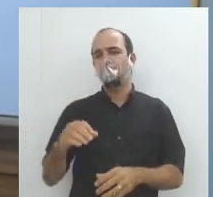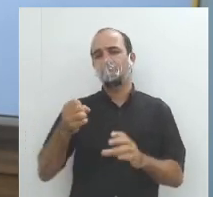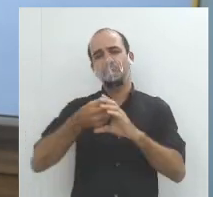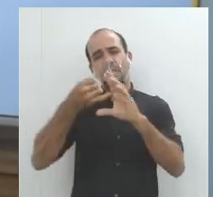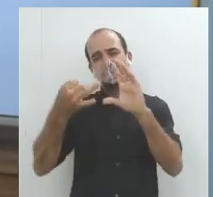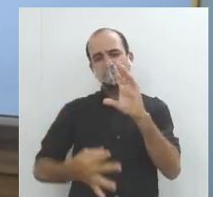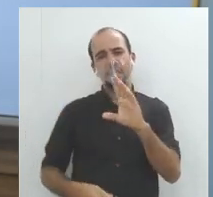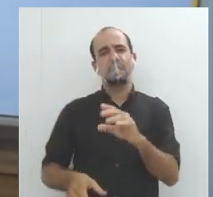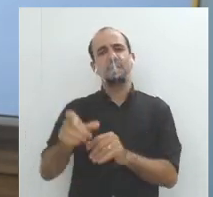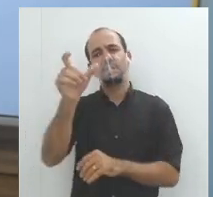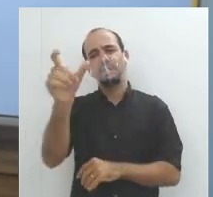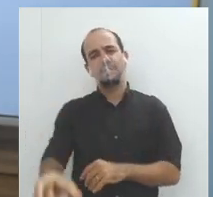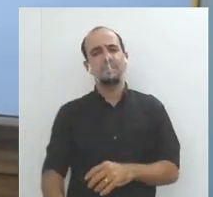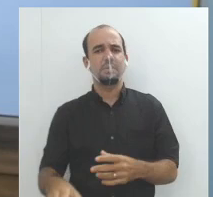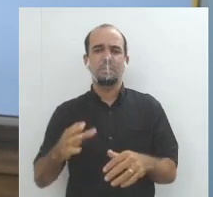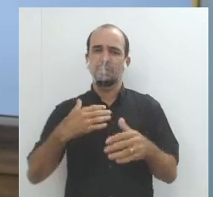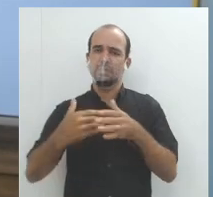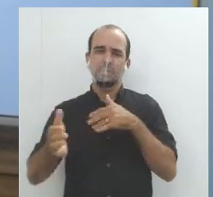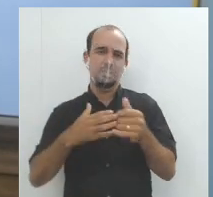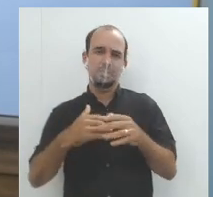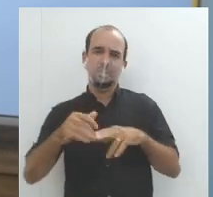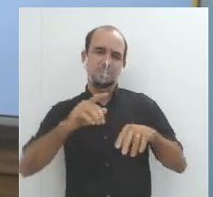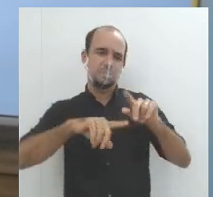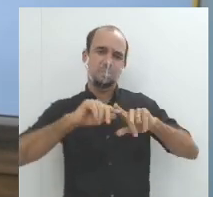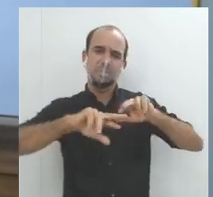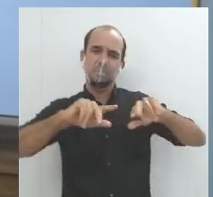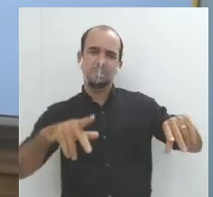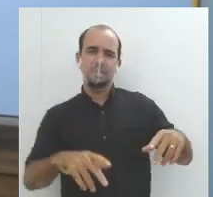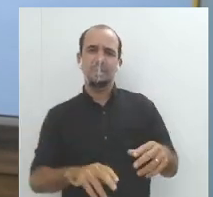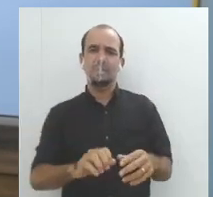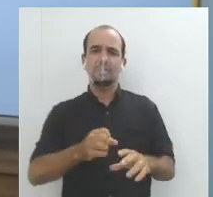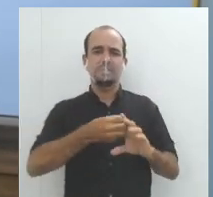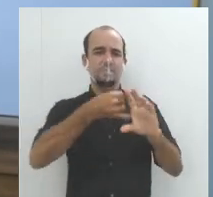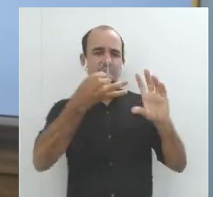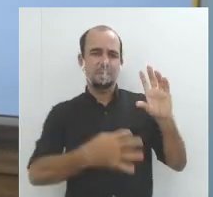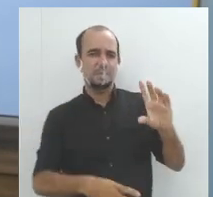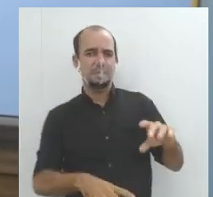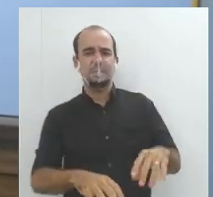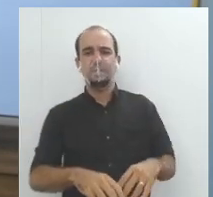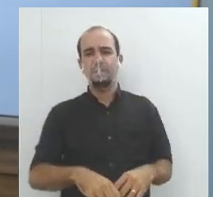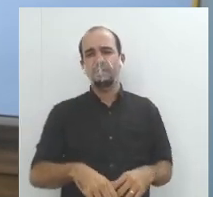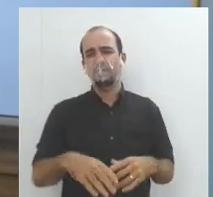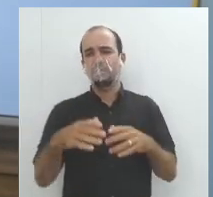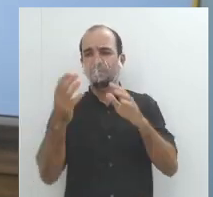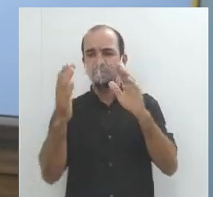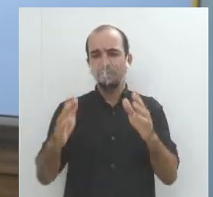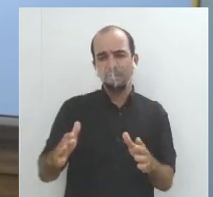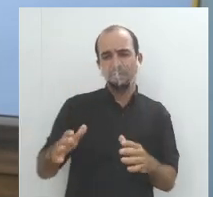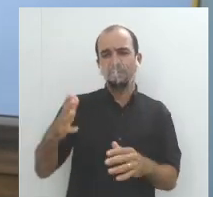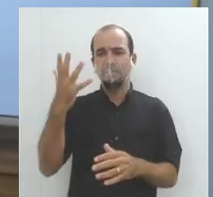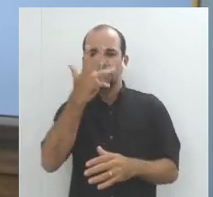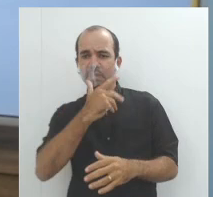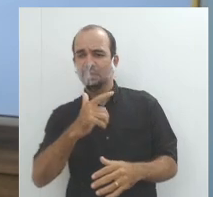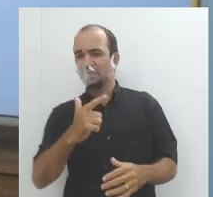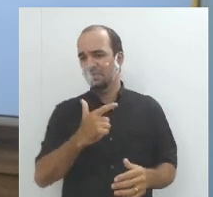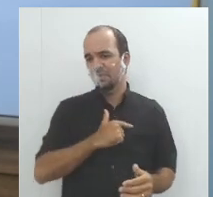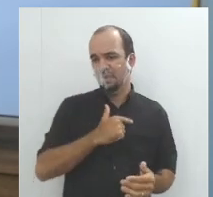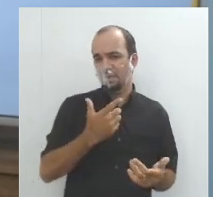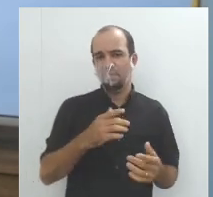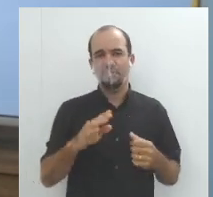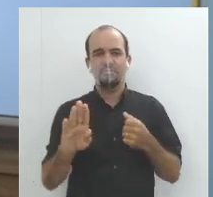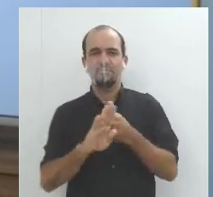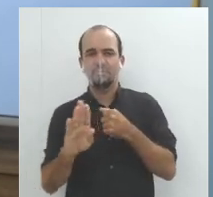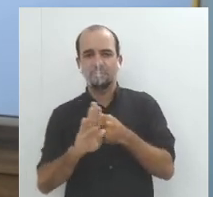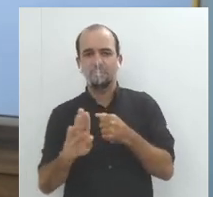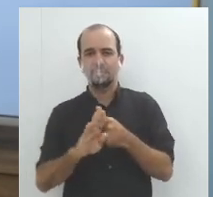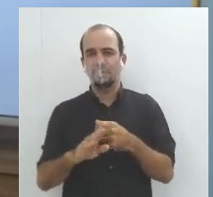ser, né? De algo. Ou seja, ela traz características, qualidades de um substantivo, tá